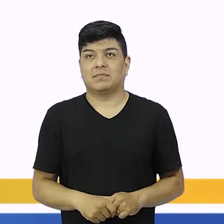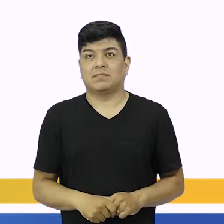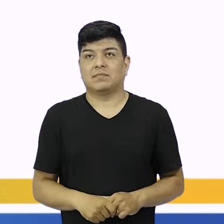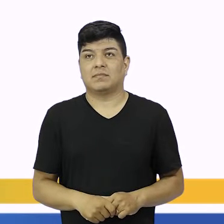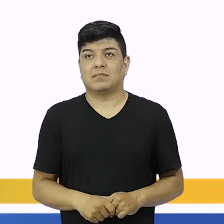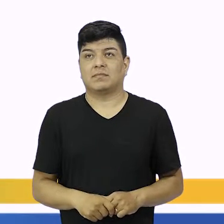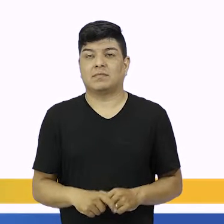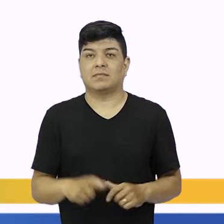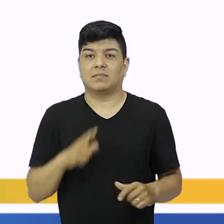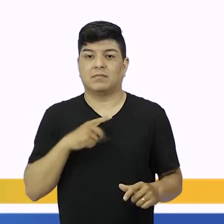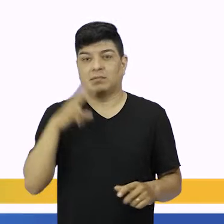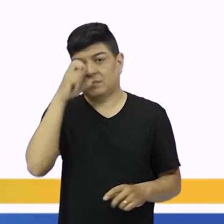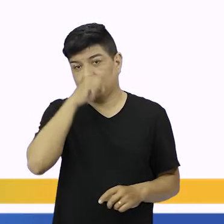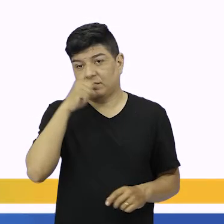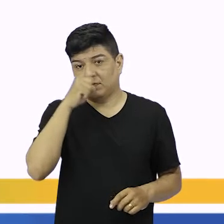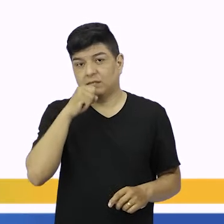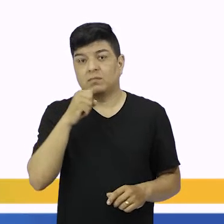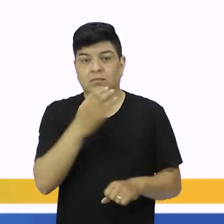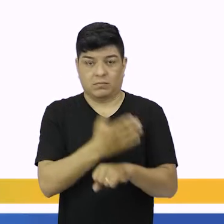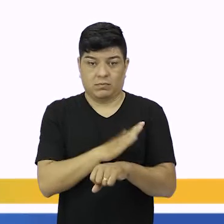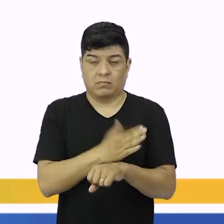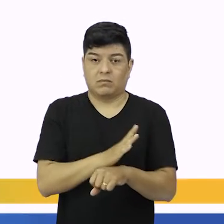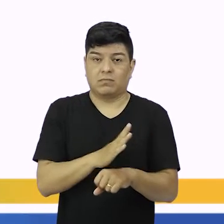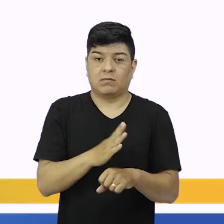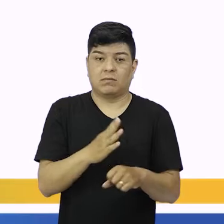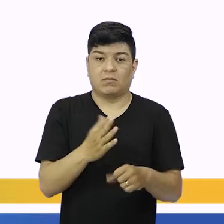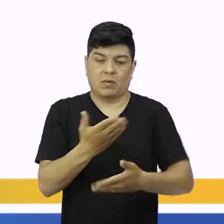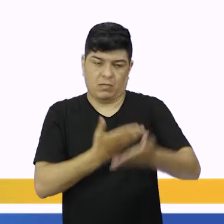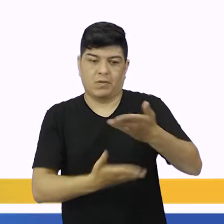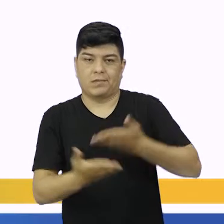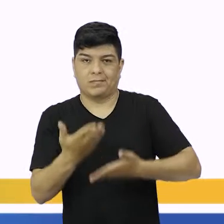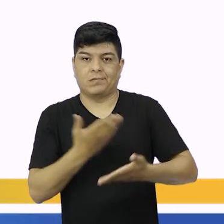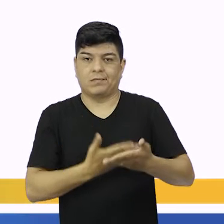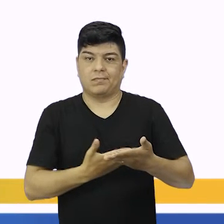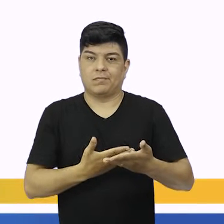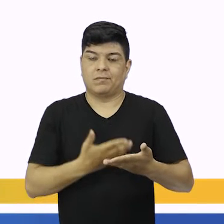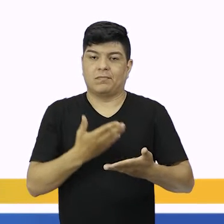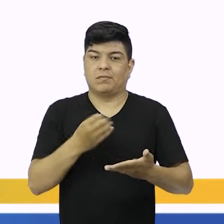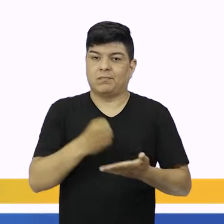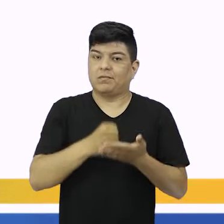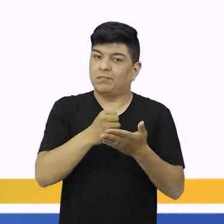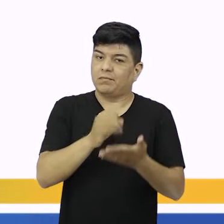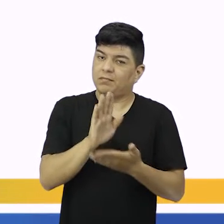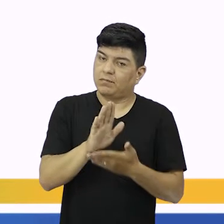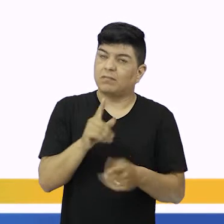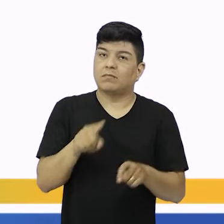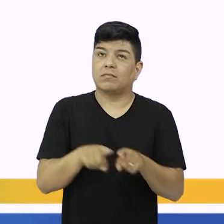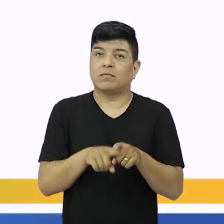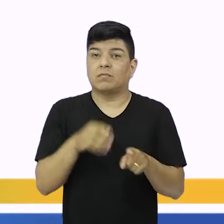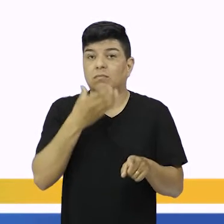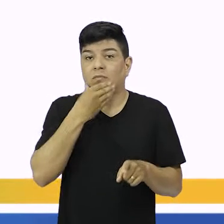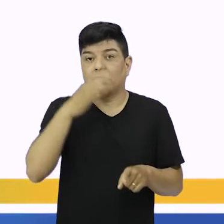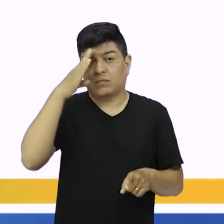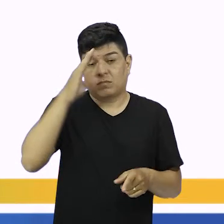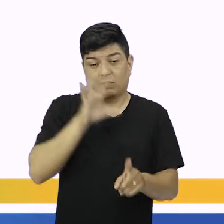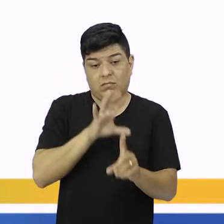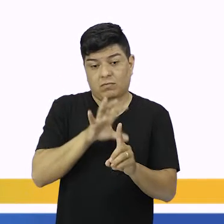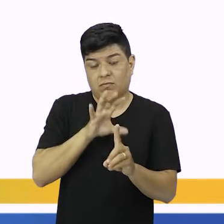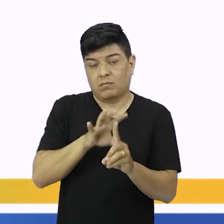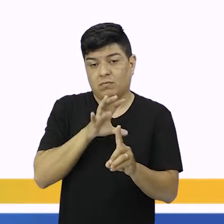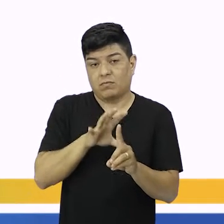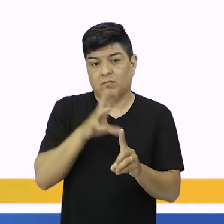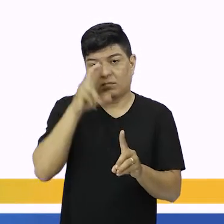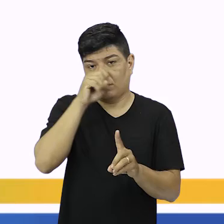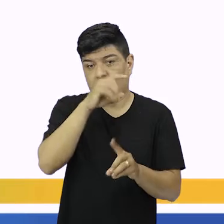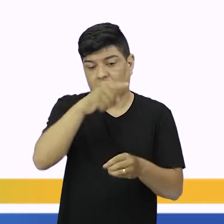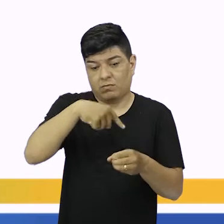gente tem a estrutura do poder nessa dinâmica, né? A troca de favores, né? Funcionava da seguinte maneira. O coronel mais influente e poderoso em